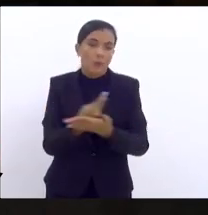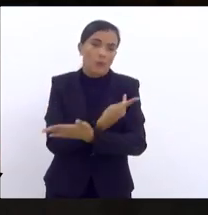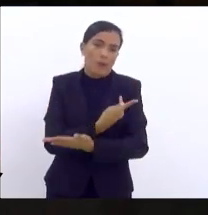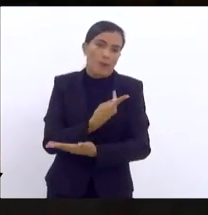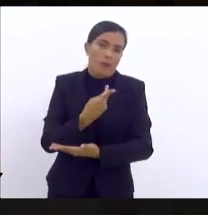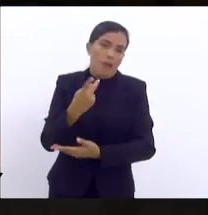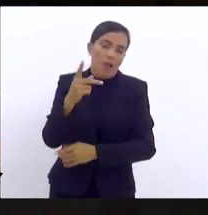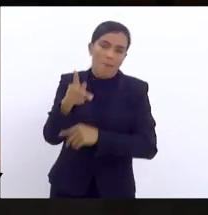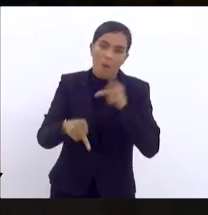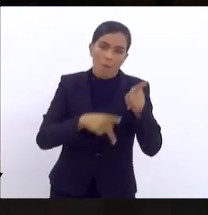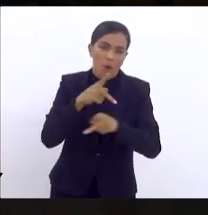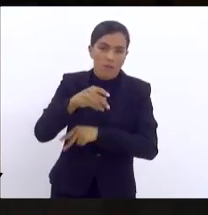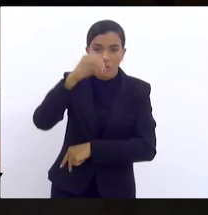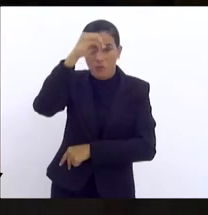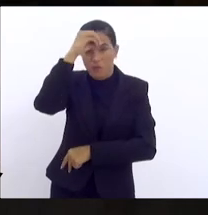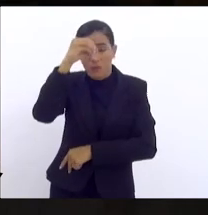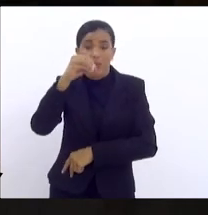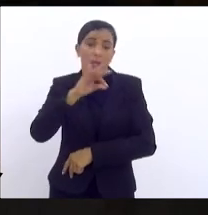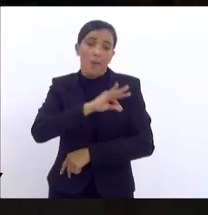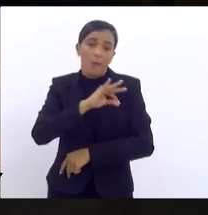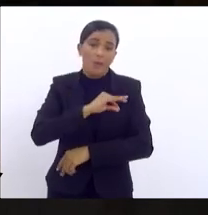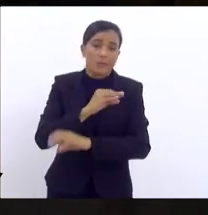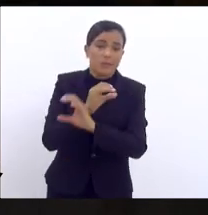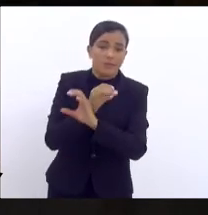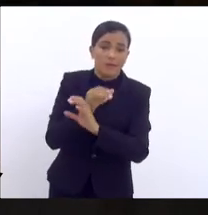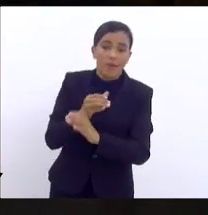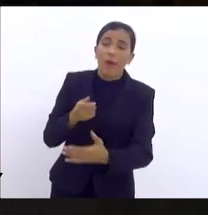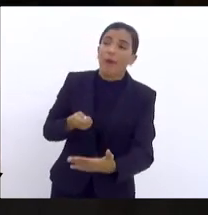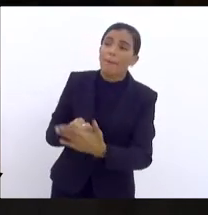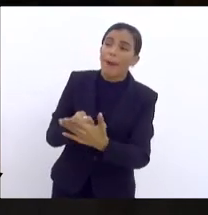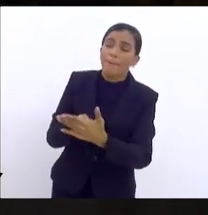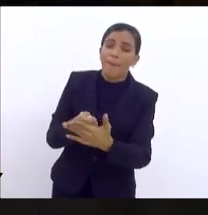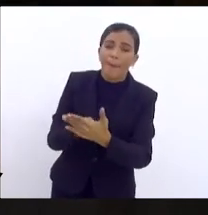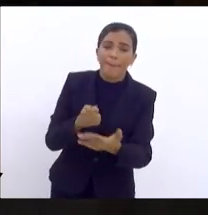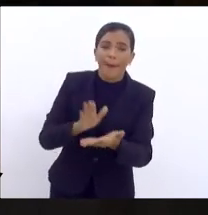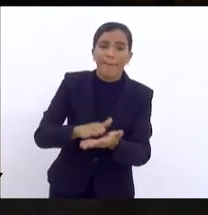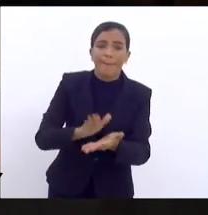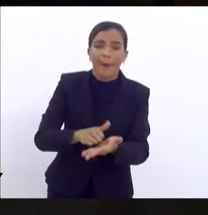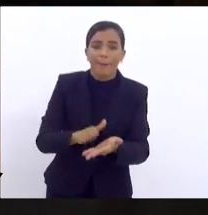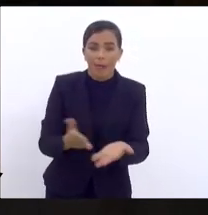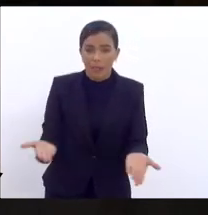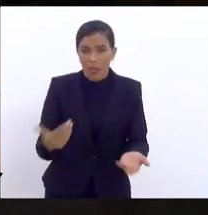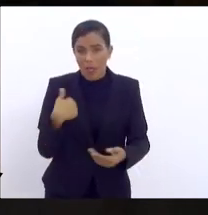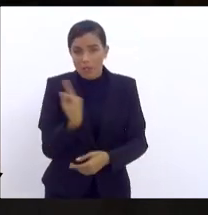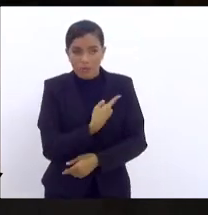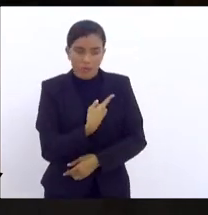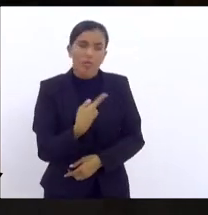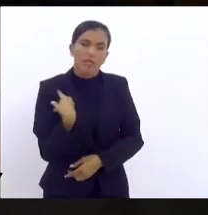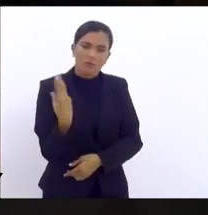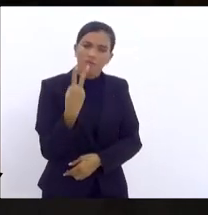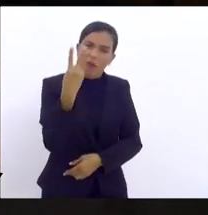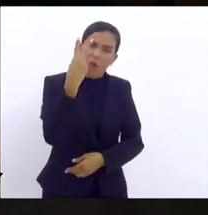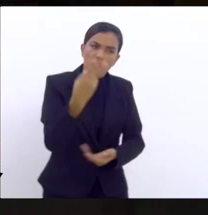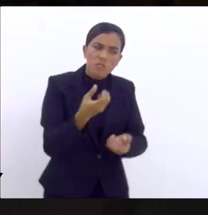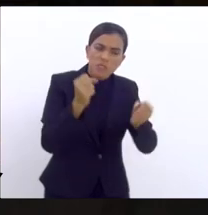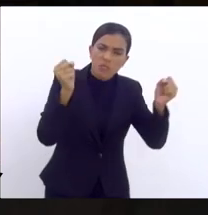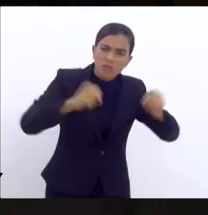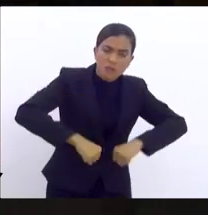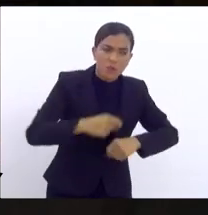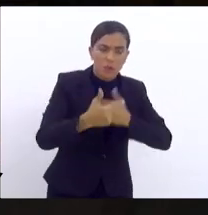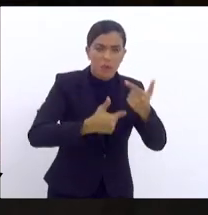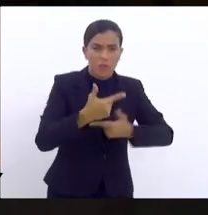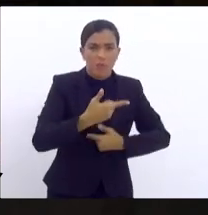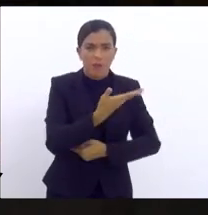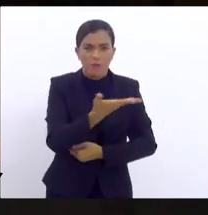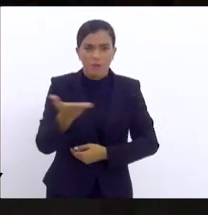no ouvido da população e acaba a polícia civil cobrar de gente aqui reconhece o trabalho de vocês e pode ter certeza que vocês têm um braço forte aqui